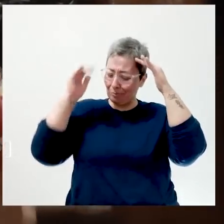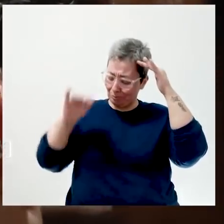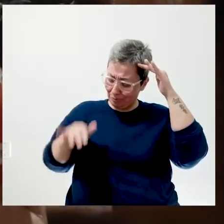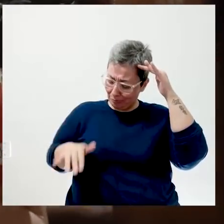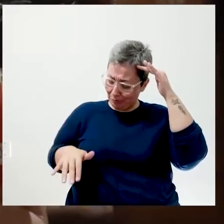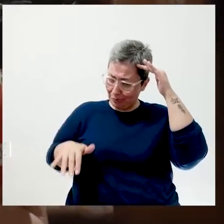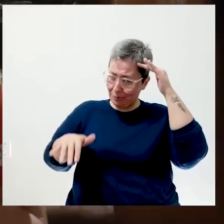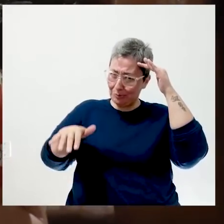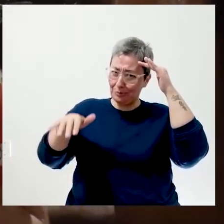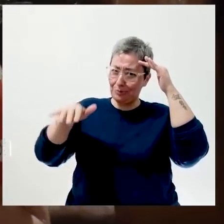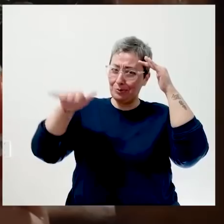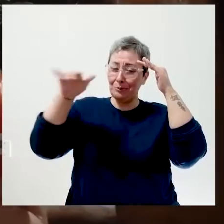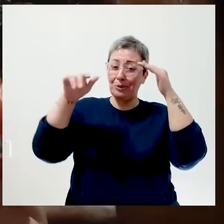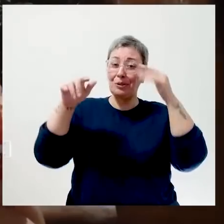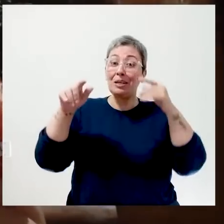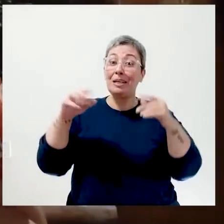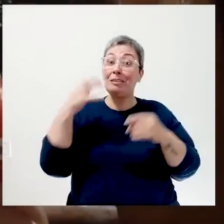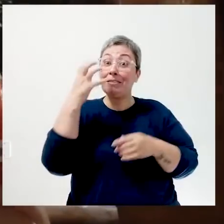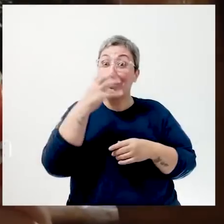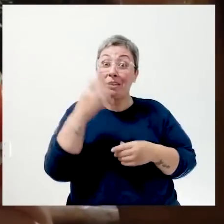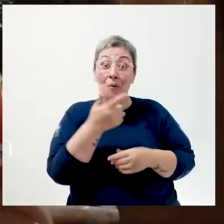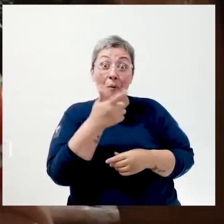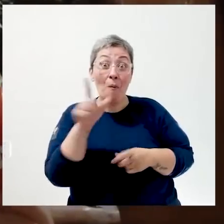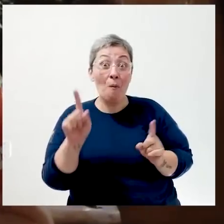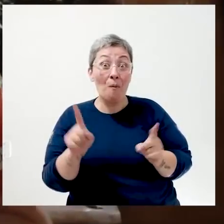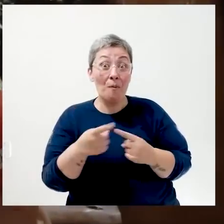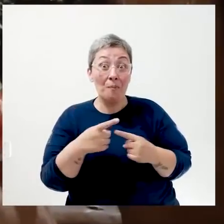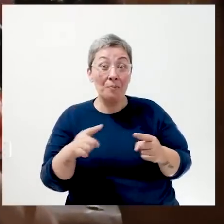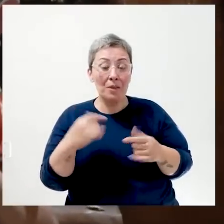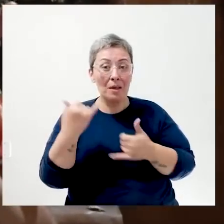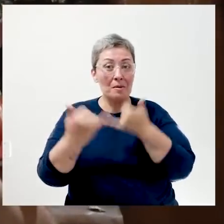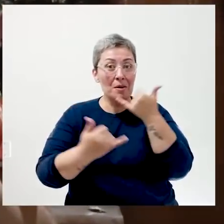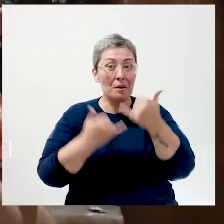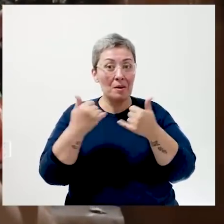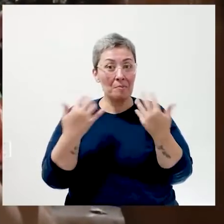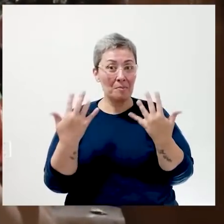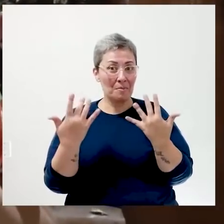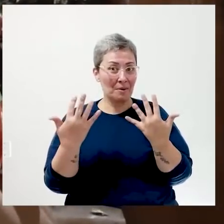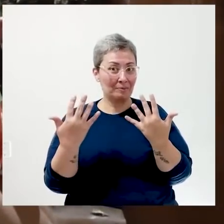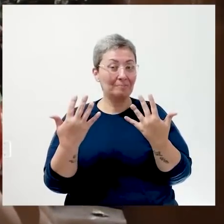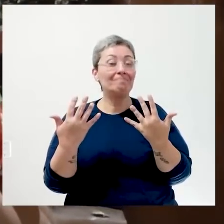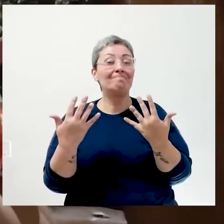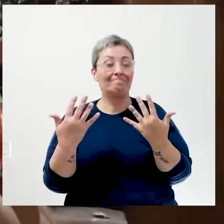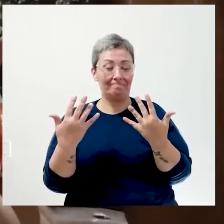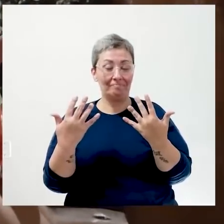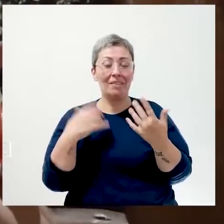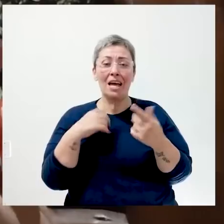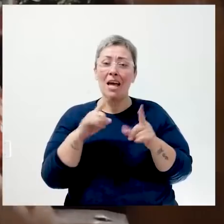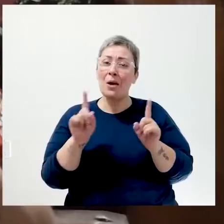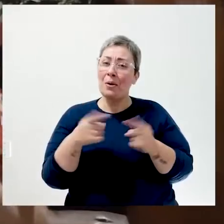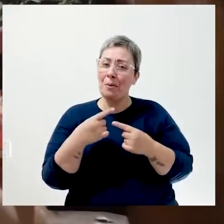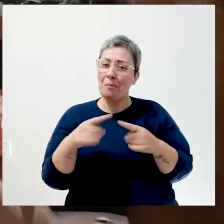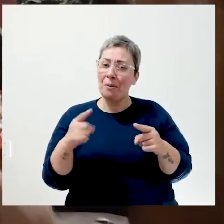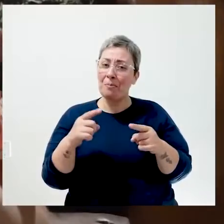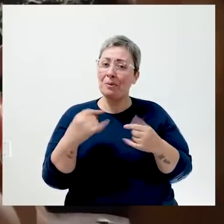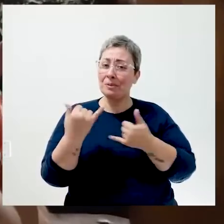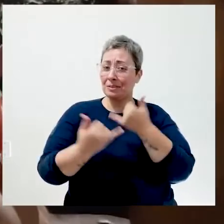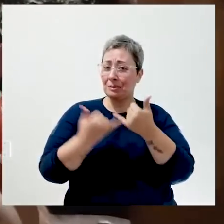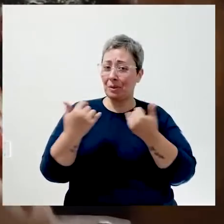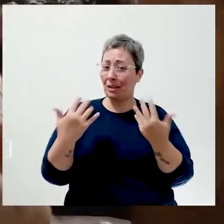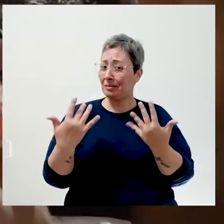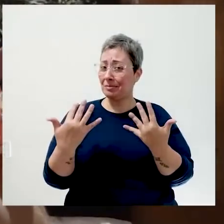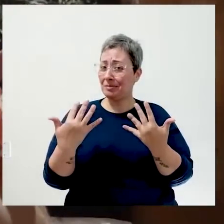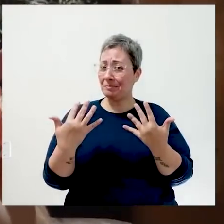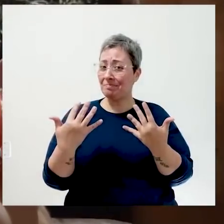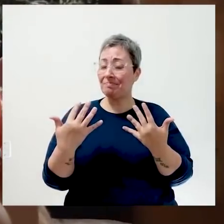eu bem pequenininha, cantando uma outra música, Brincando com as Mãos. É uma música que se